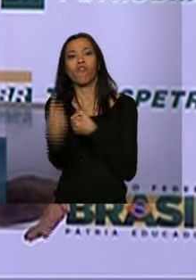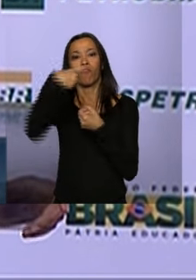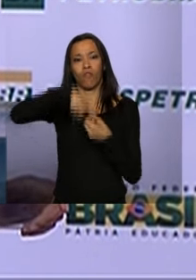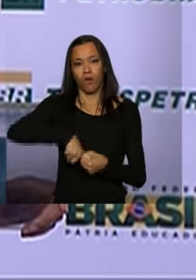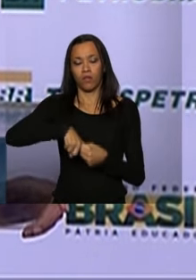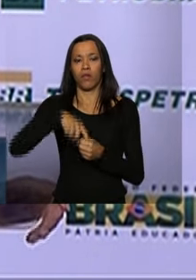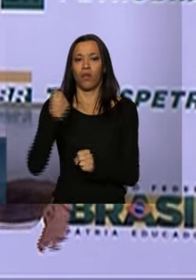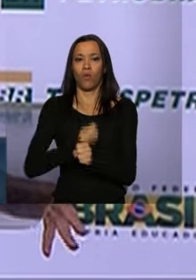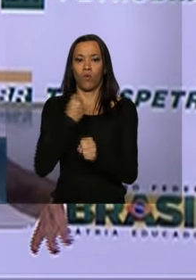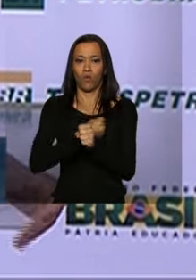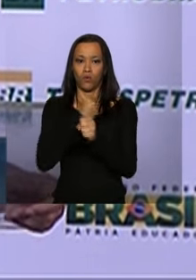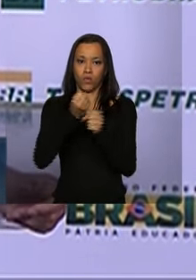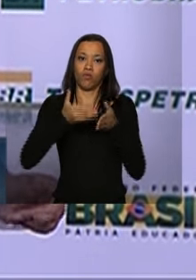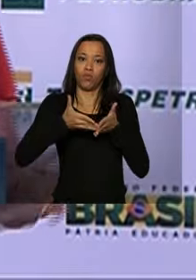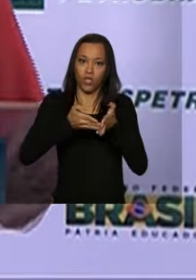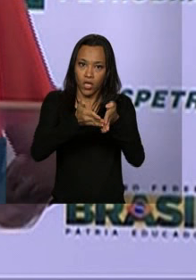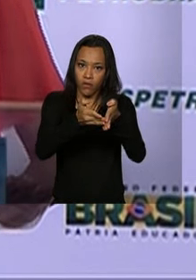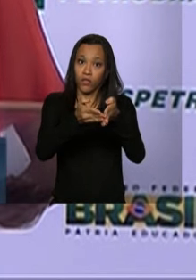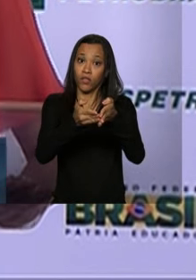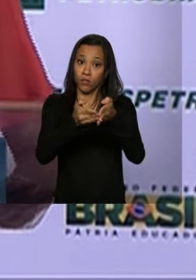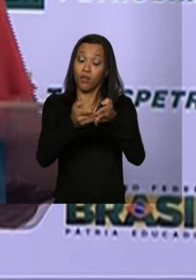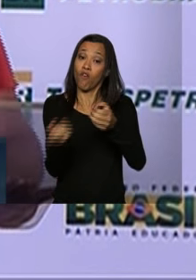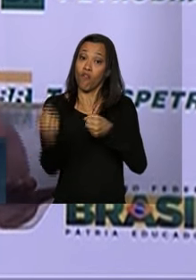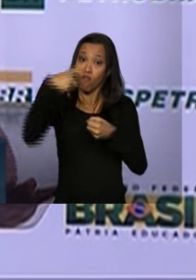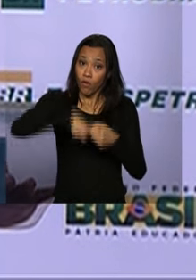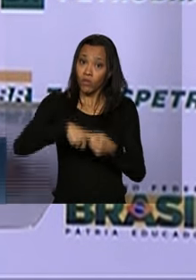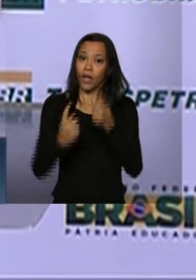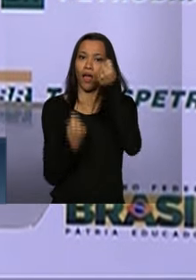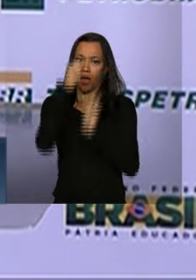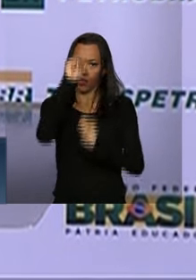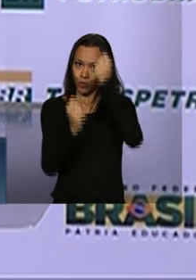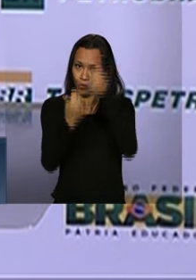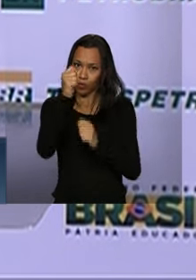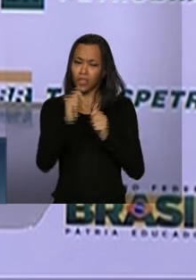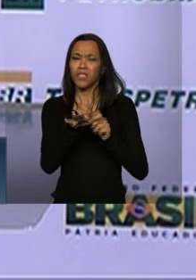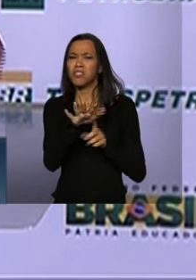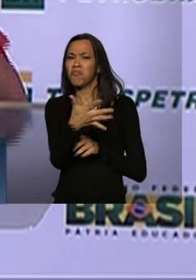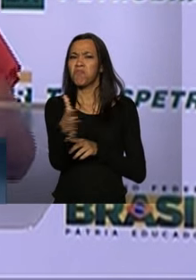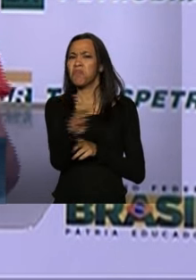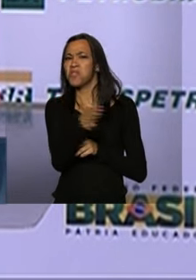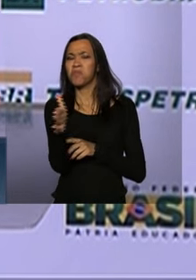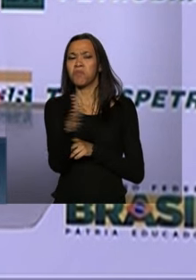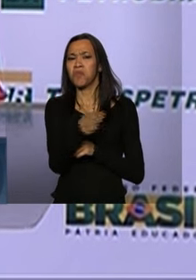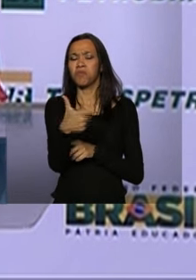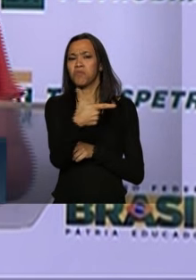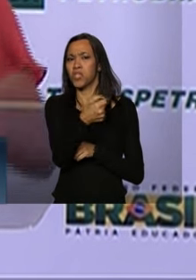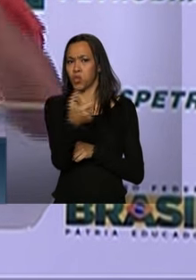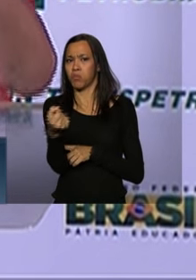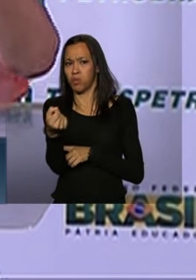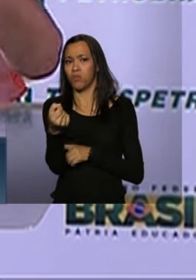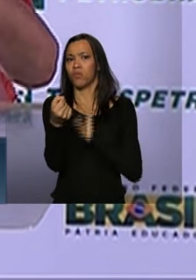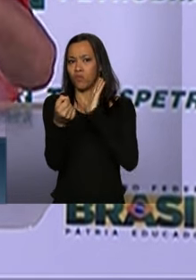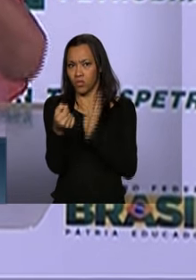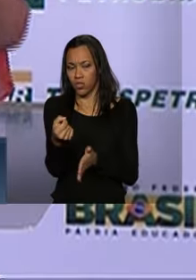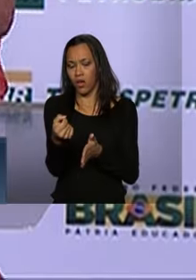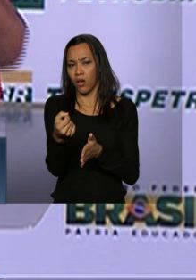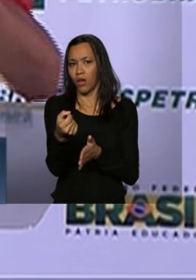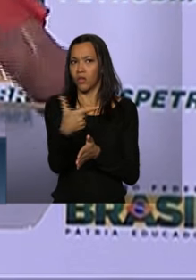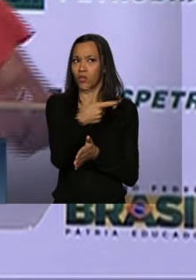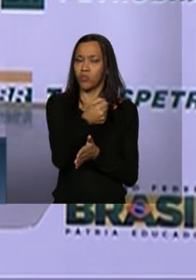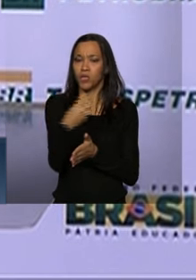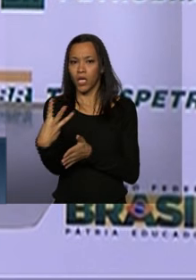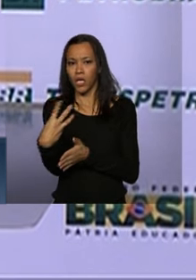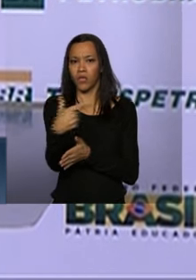indústria naval no Brasil. E isso foi no início dos anos 2000, já no governo Lula, 2003